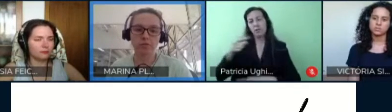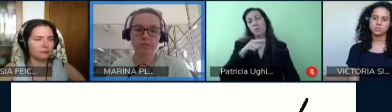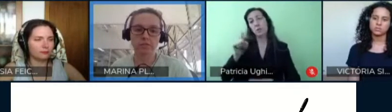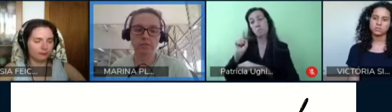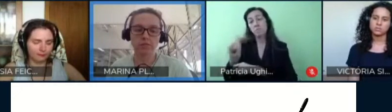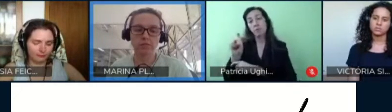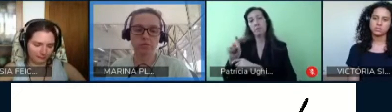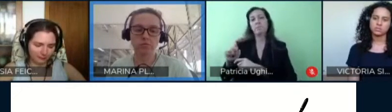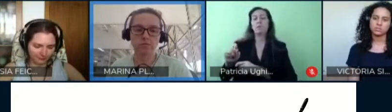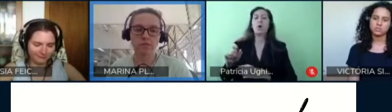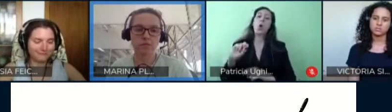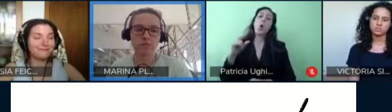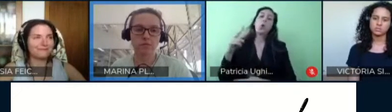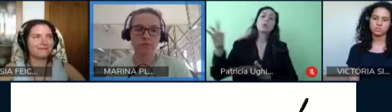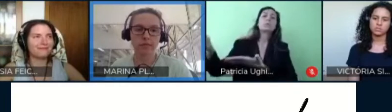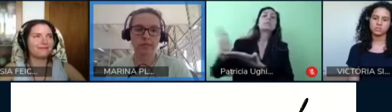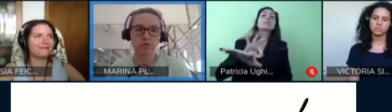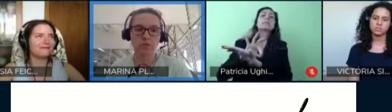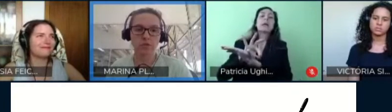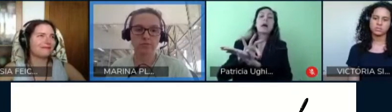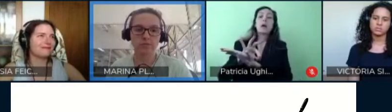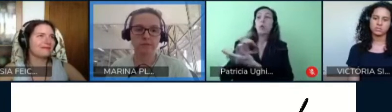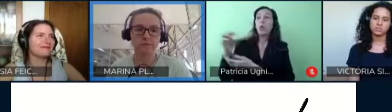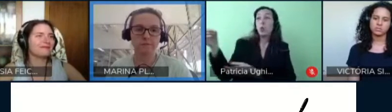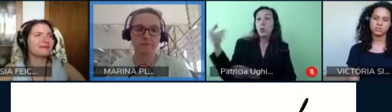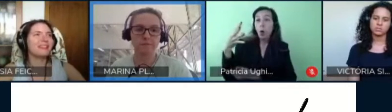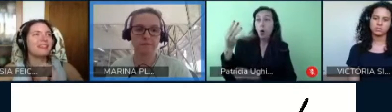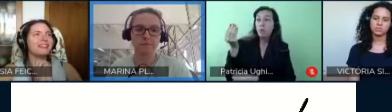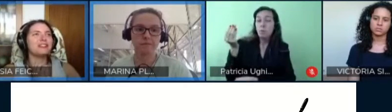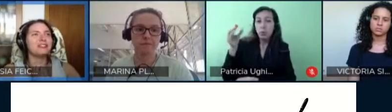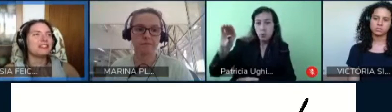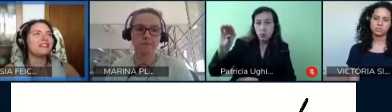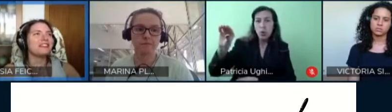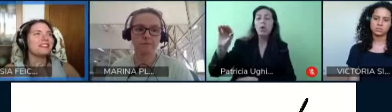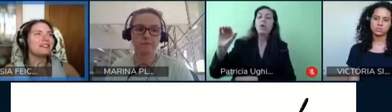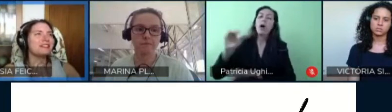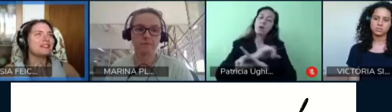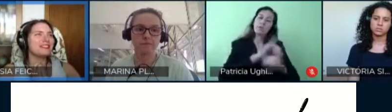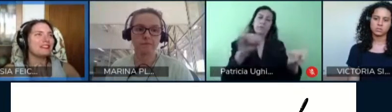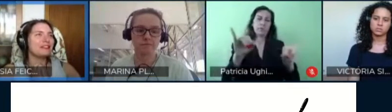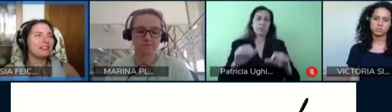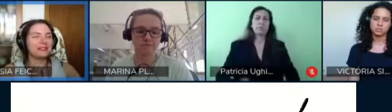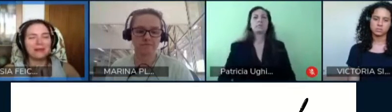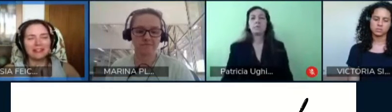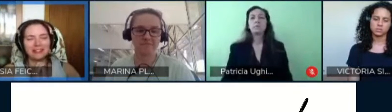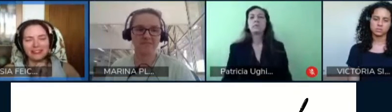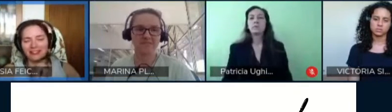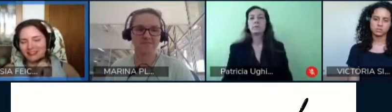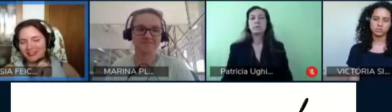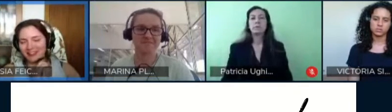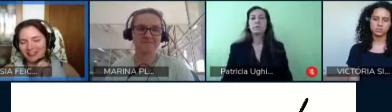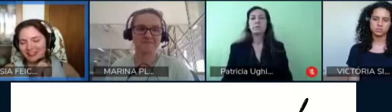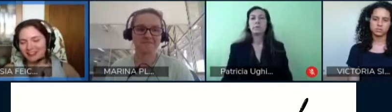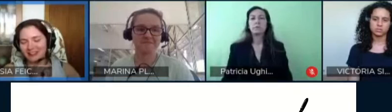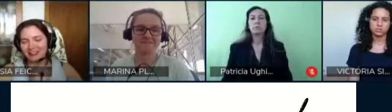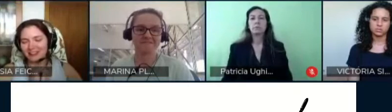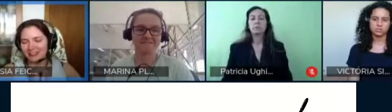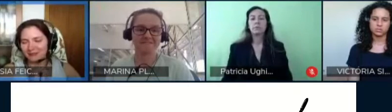receber uma notificação quando os novos vídeos estiverem disponíveis. Você já ia fazer você já fez a parte de